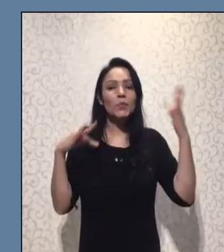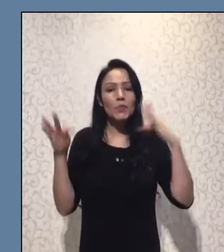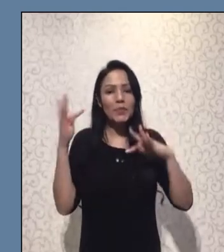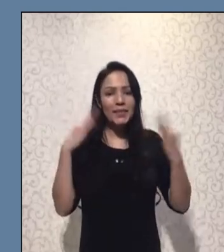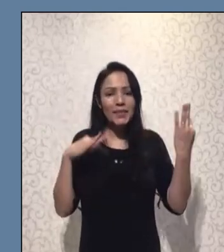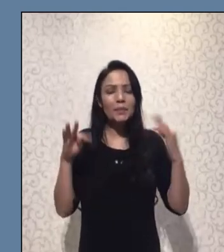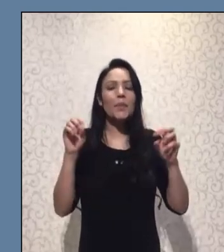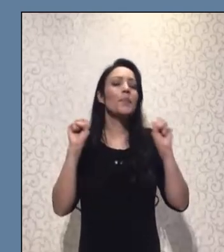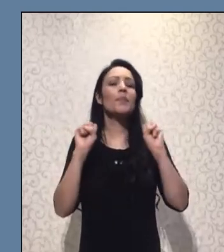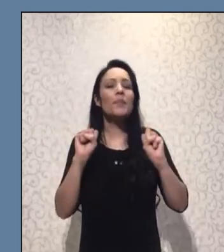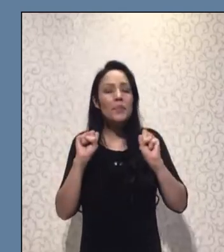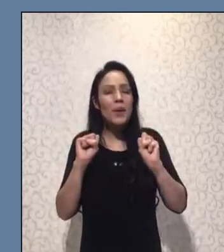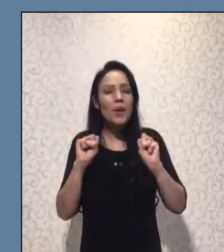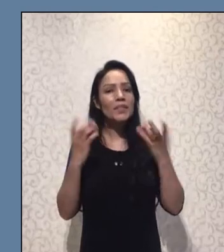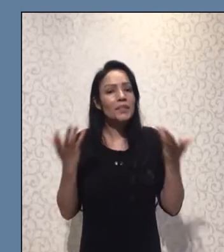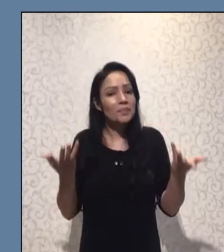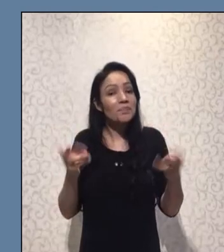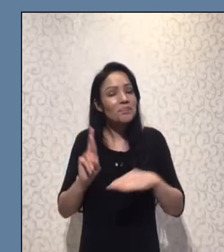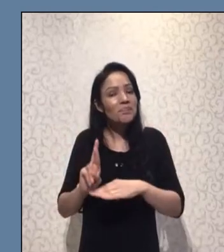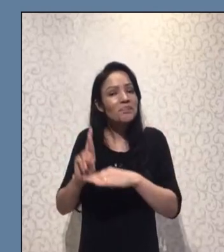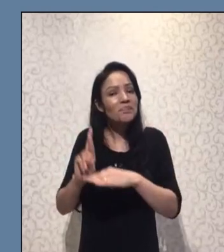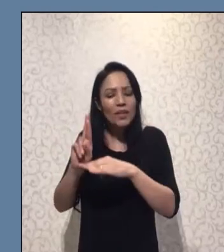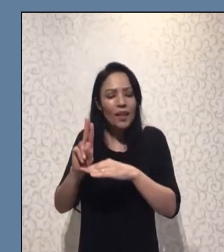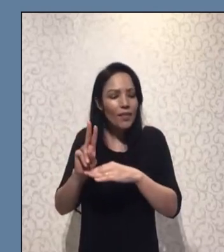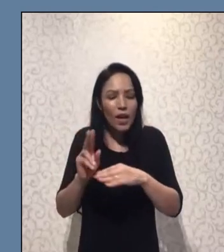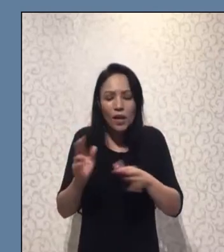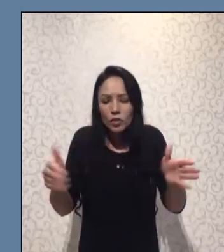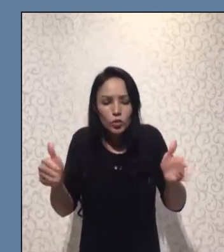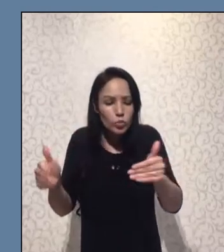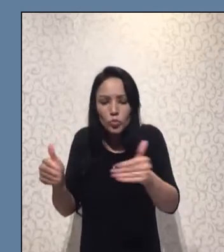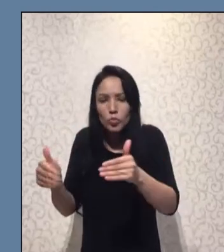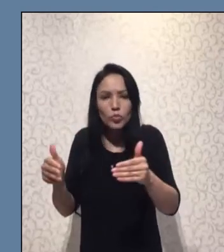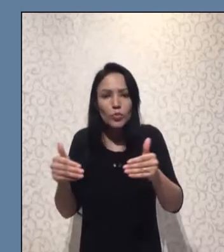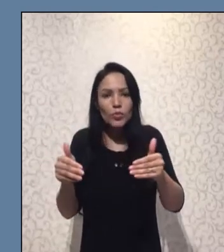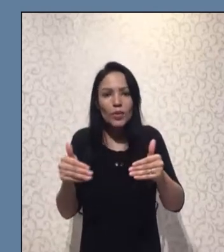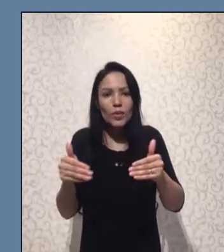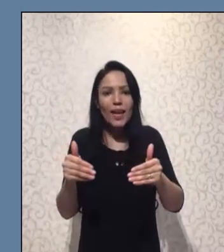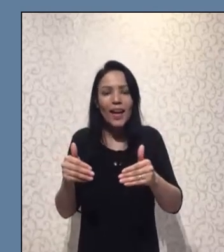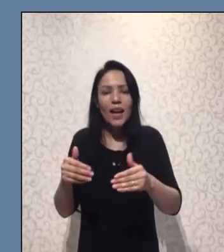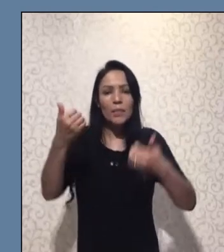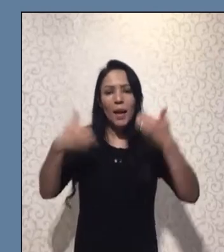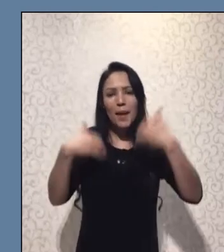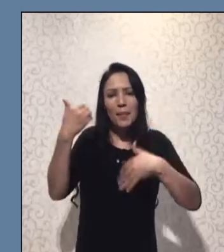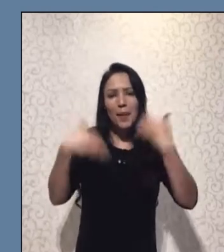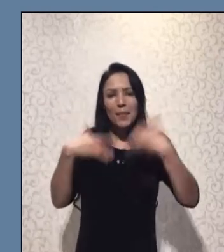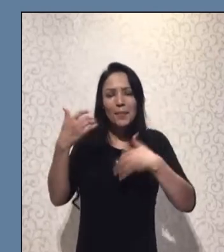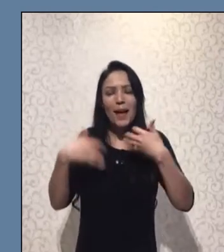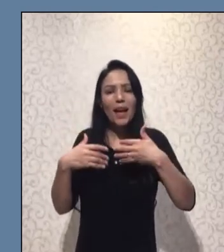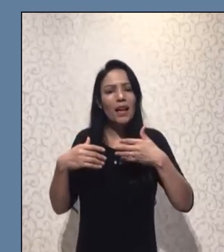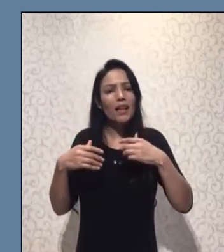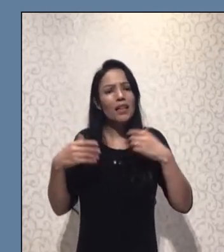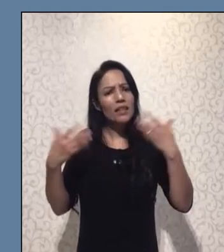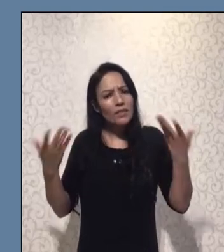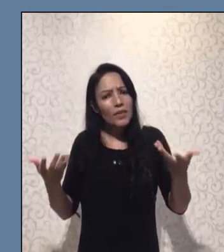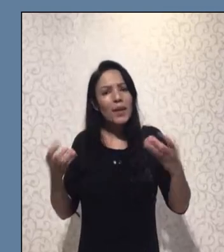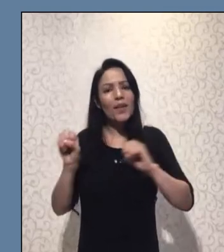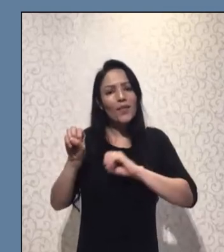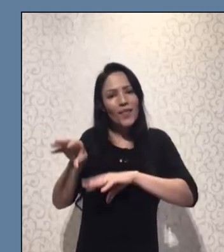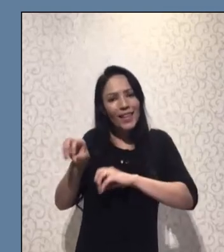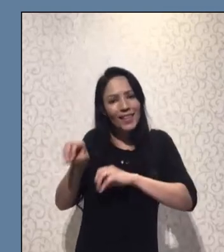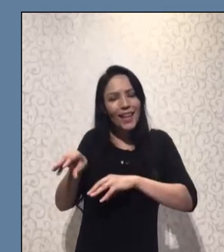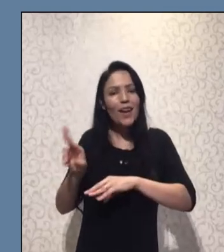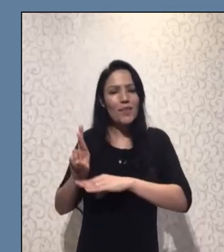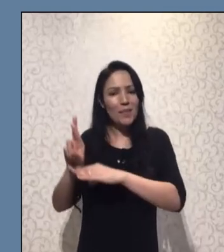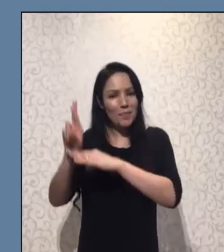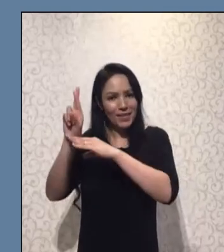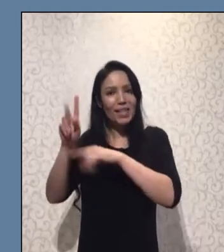né, desses monitores que fazem às vezes uma decoreba, que a gente às vezes critica, mas então vamos formá-los melhor, né? Mas criar esses canais